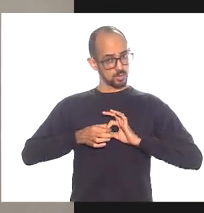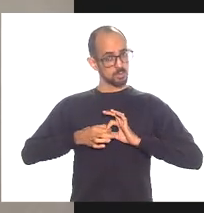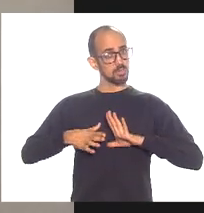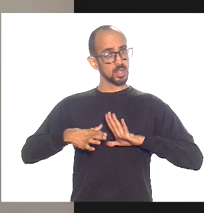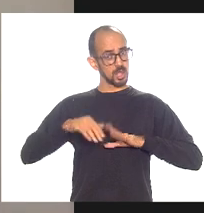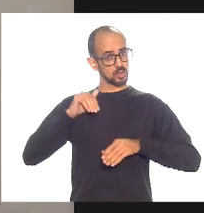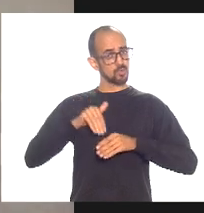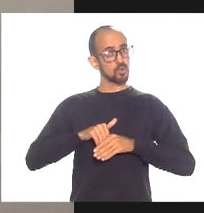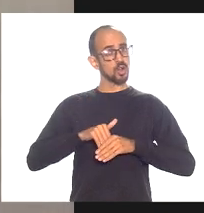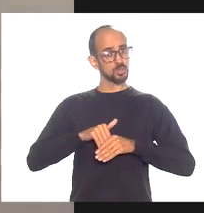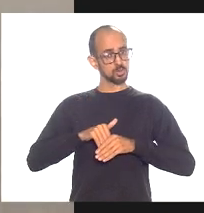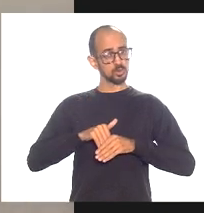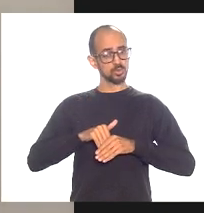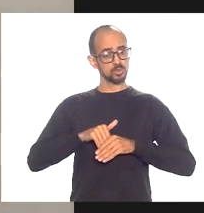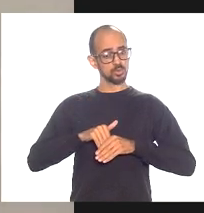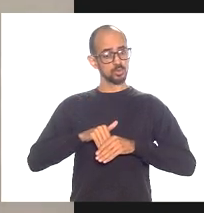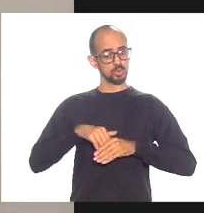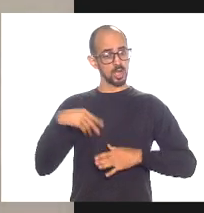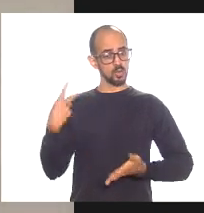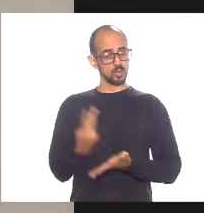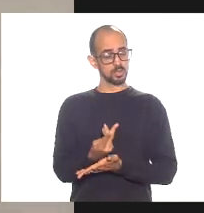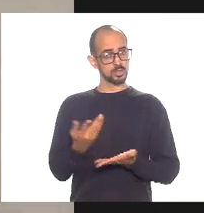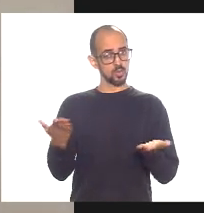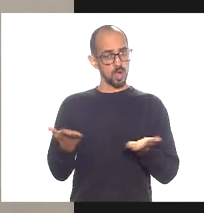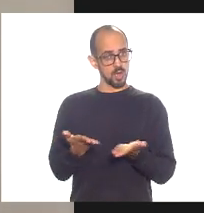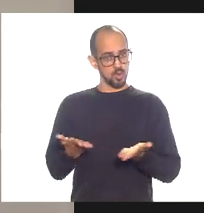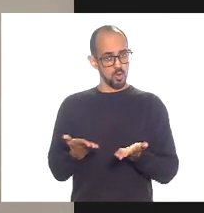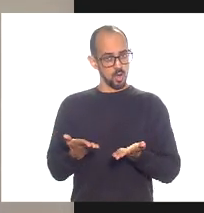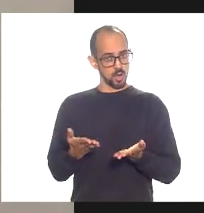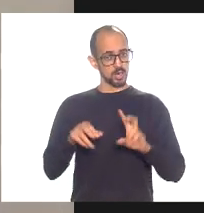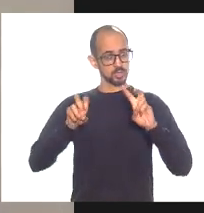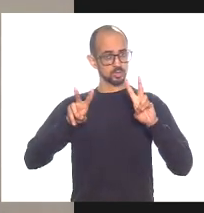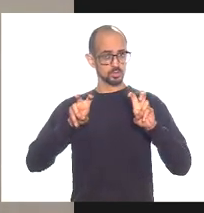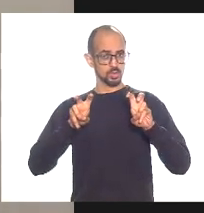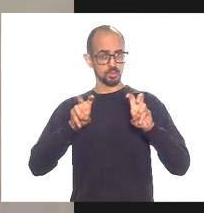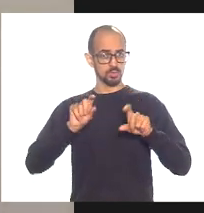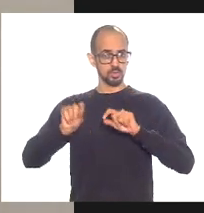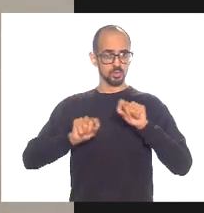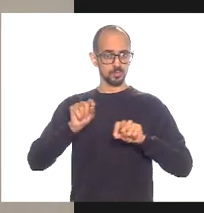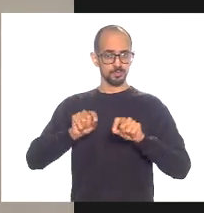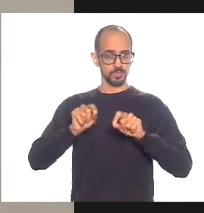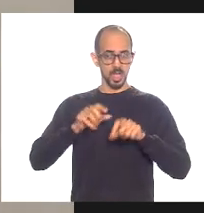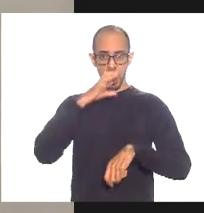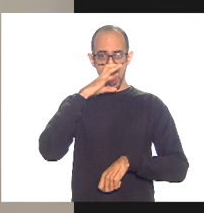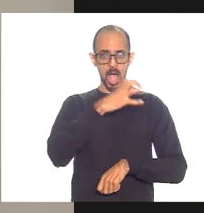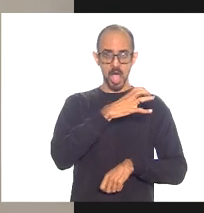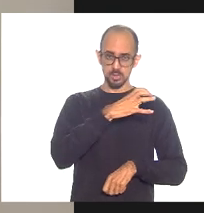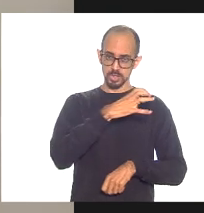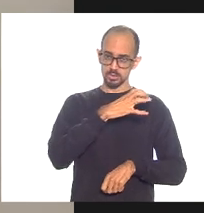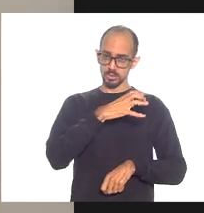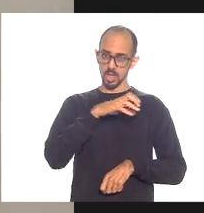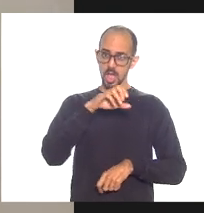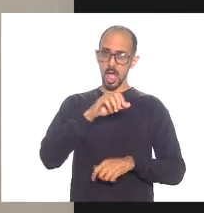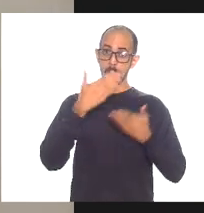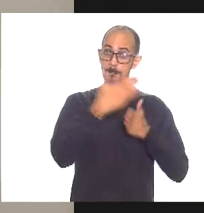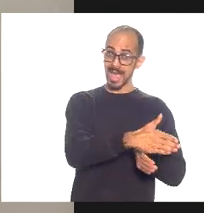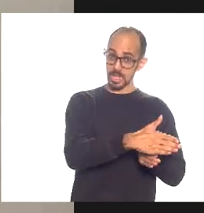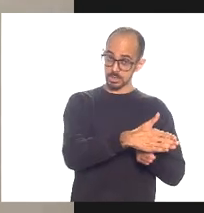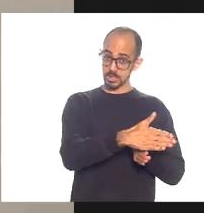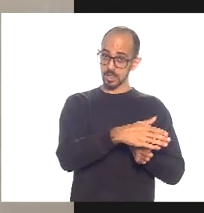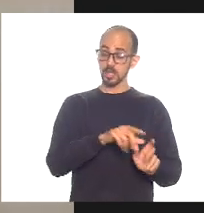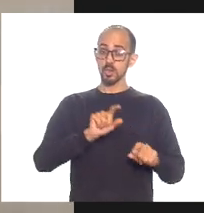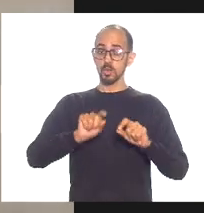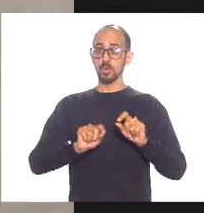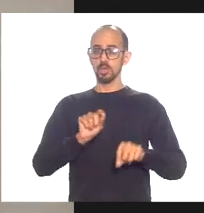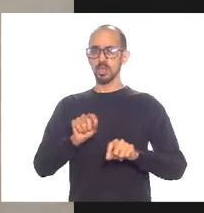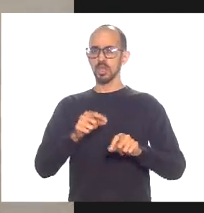voto. O que aconteceu aqui agora, no que diz respeito a ameaças, em primeiro lugar, eu quero aqui